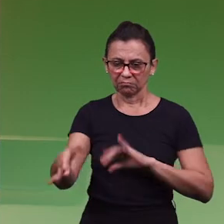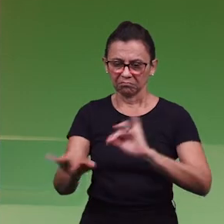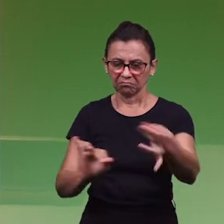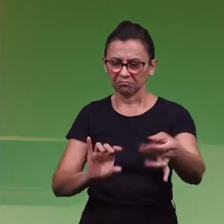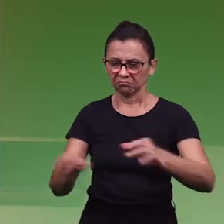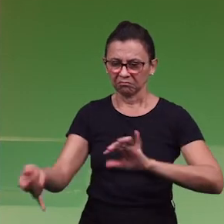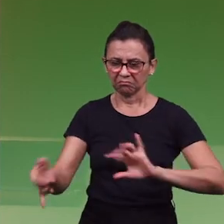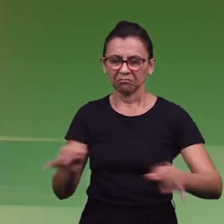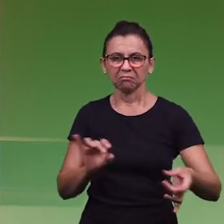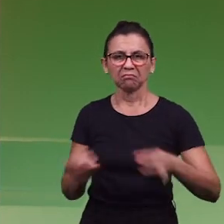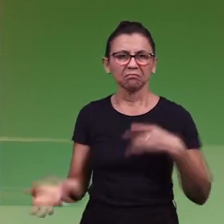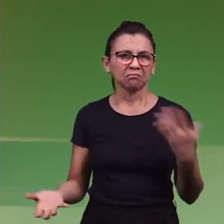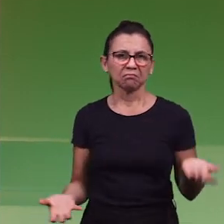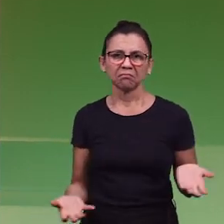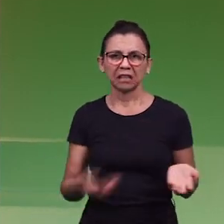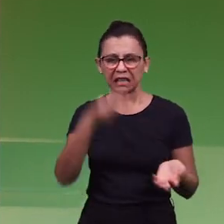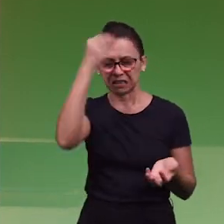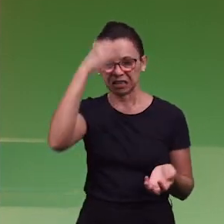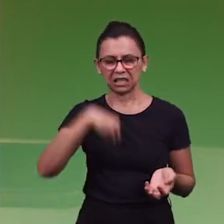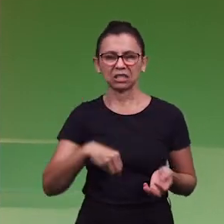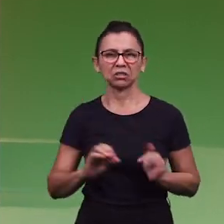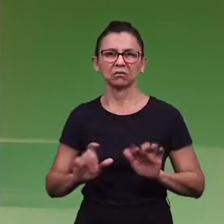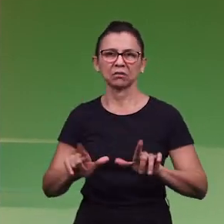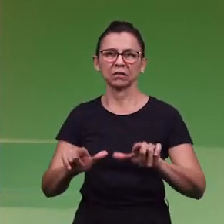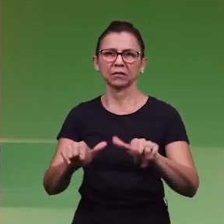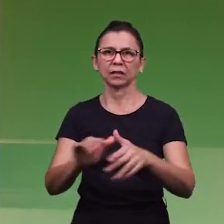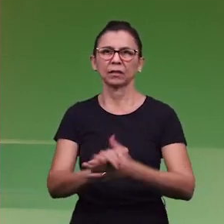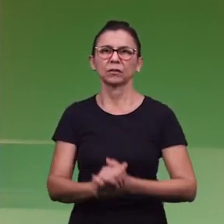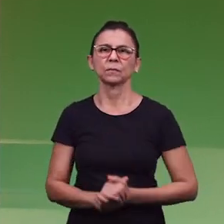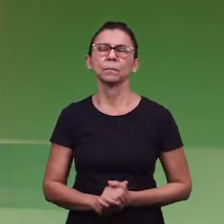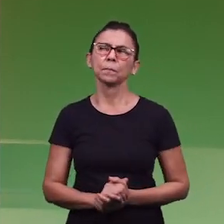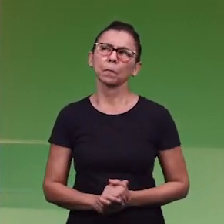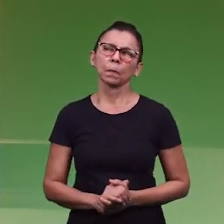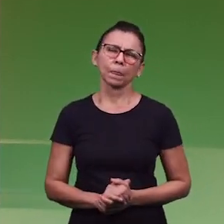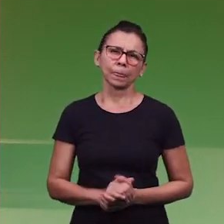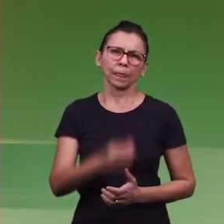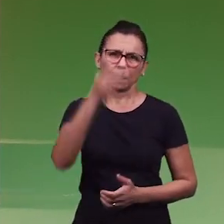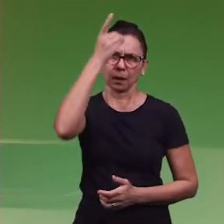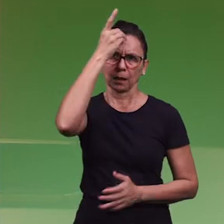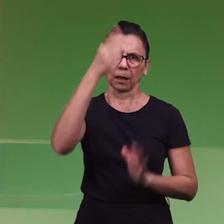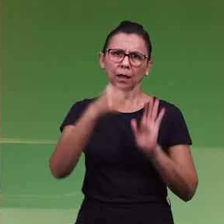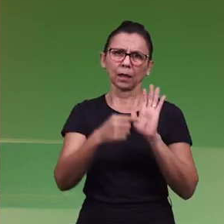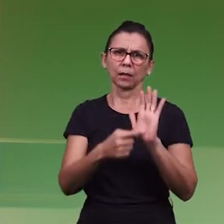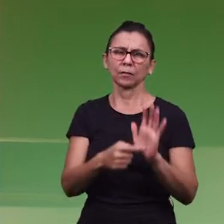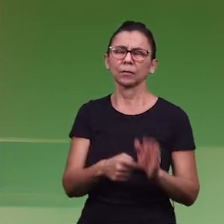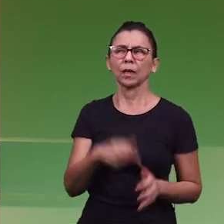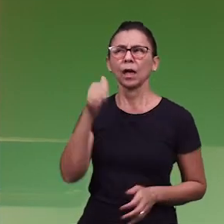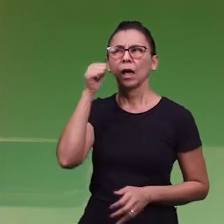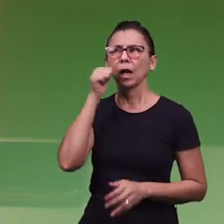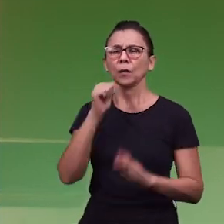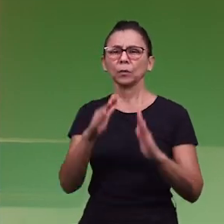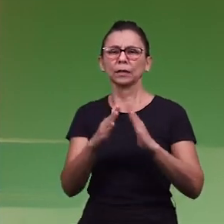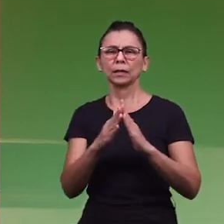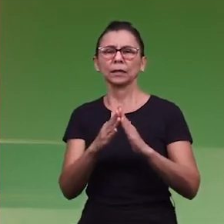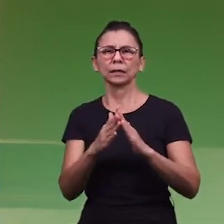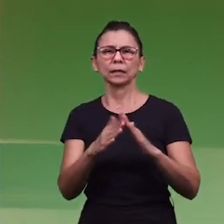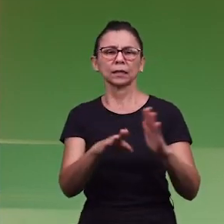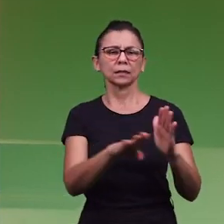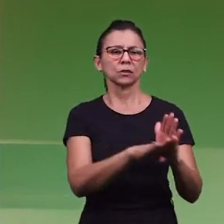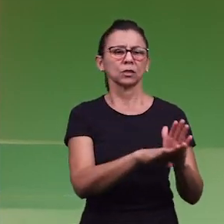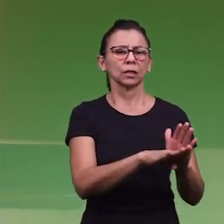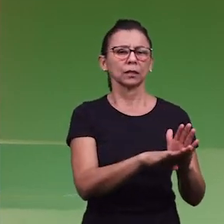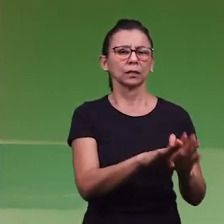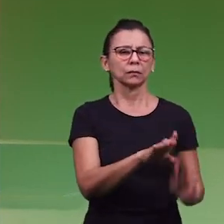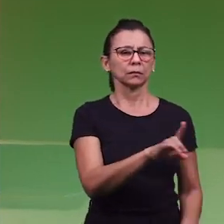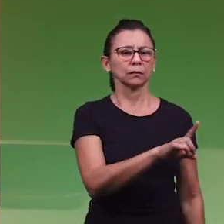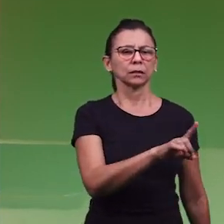Deus ia operar ali. Quando ela chega em casa depois do culto, ela é recebida à porta pelo esposo, e a primeira expressão que ele